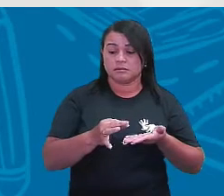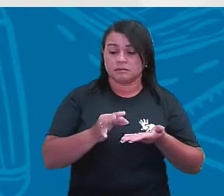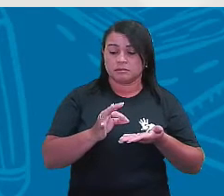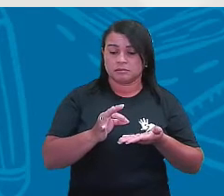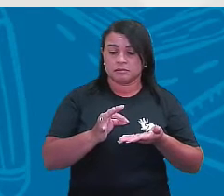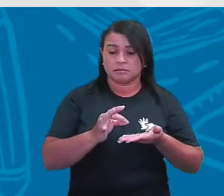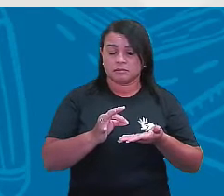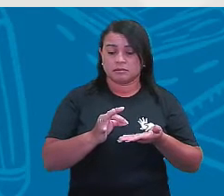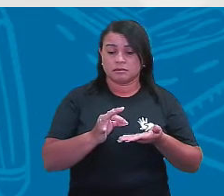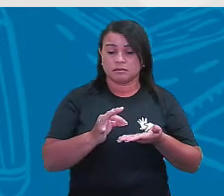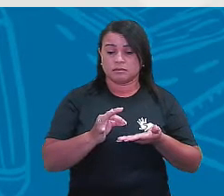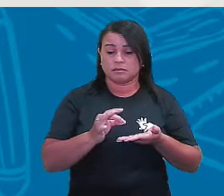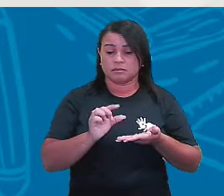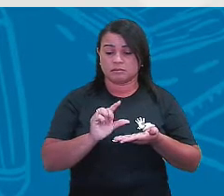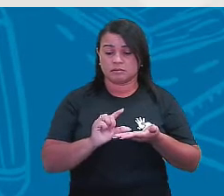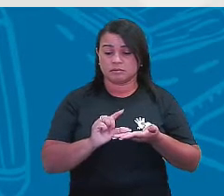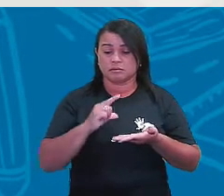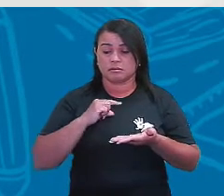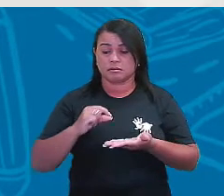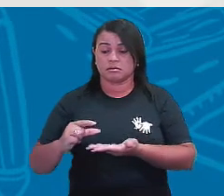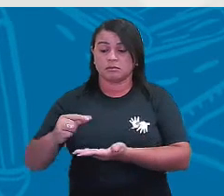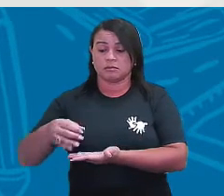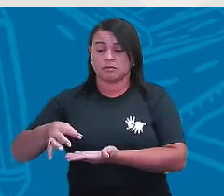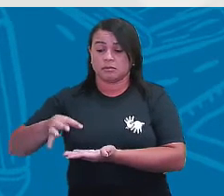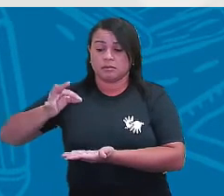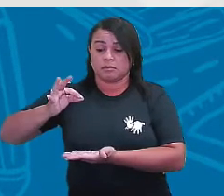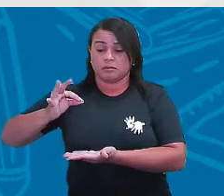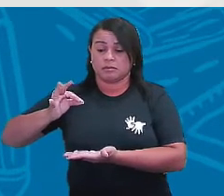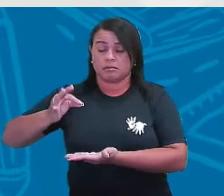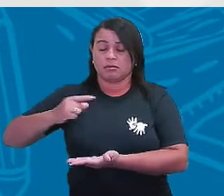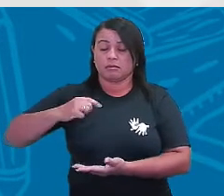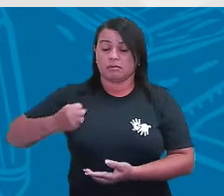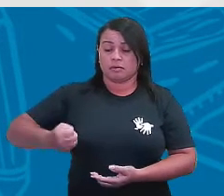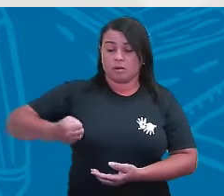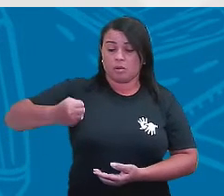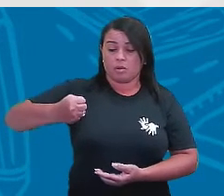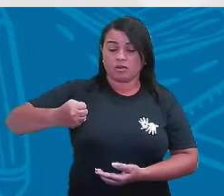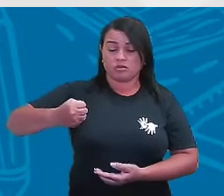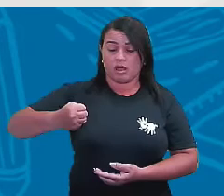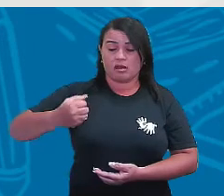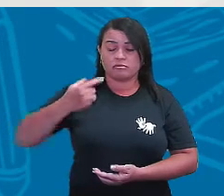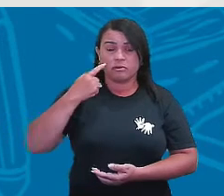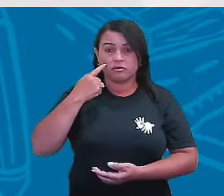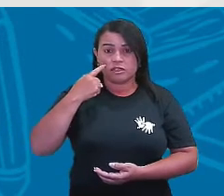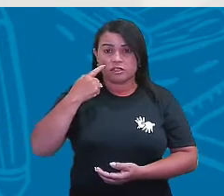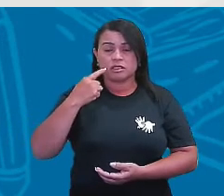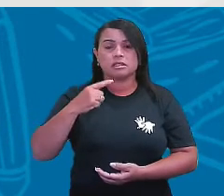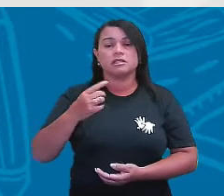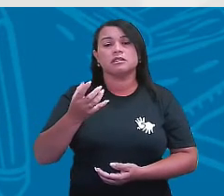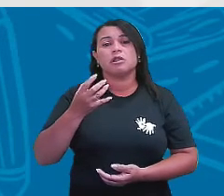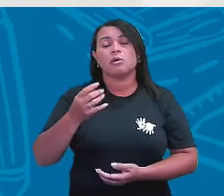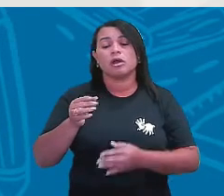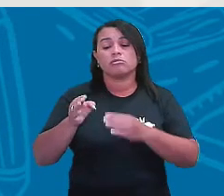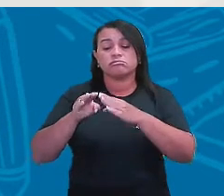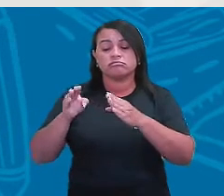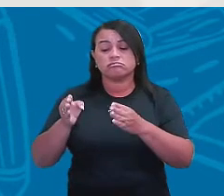uma xícara maior, e uma jarra já bem maior. Então, se eu quero a que cabe menos